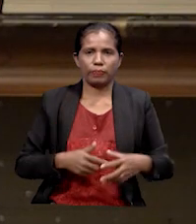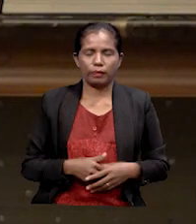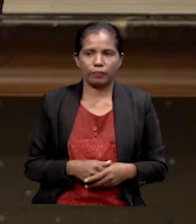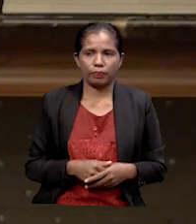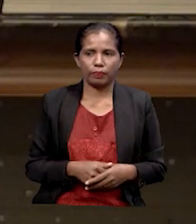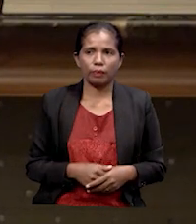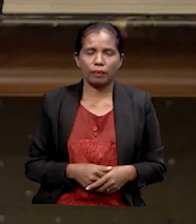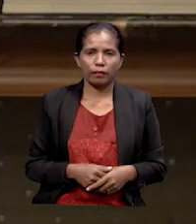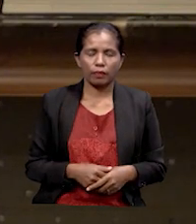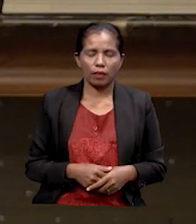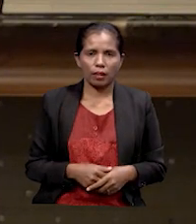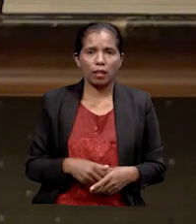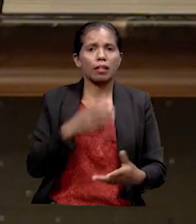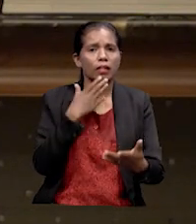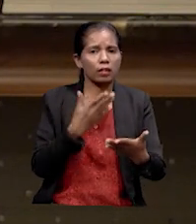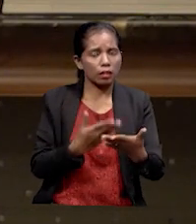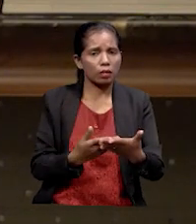Sucesso boa Timor-Leste, né?